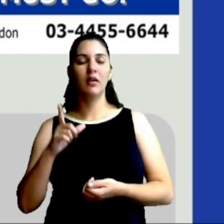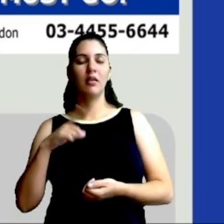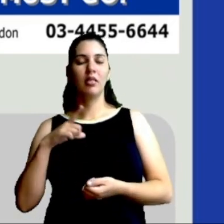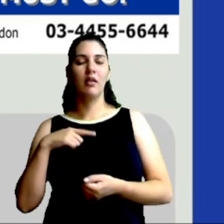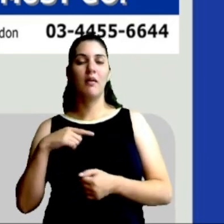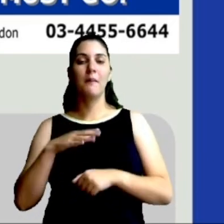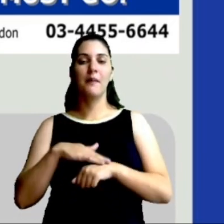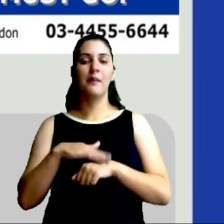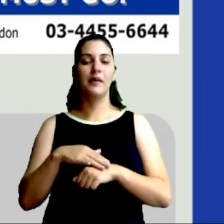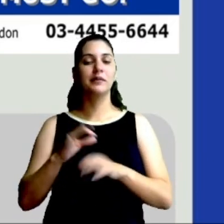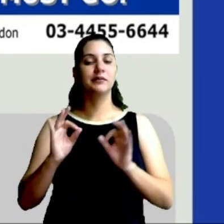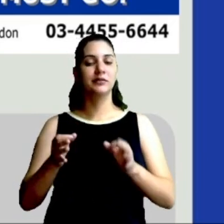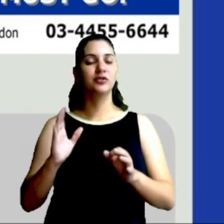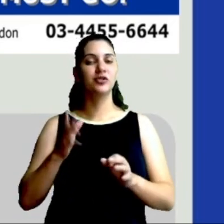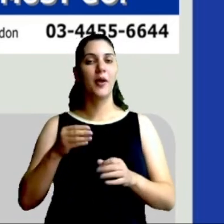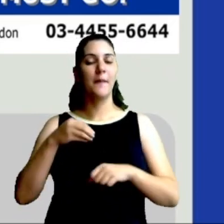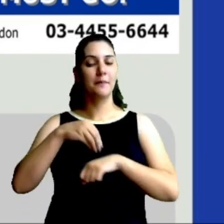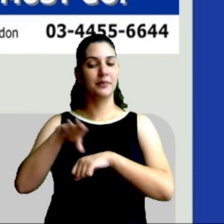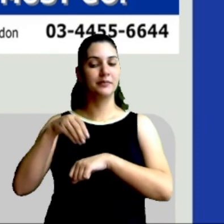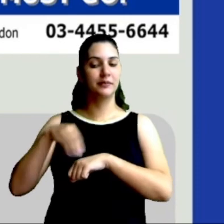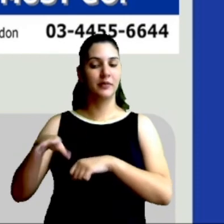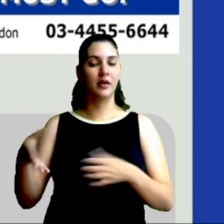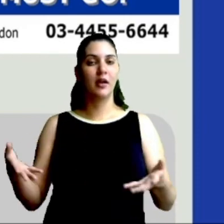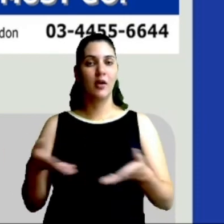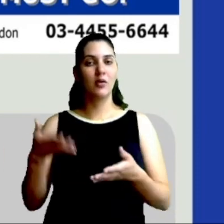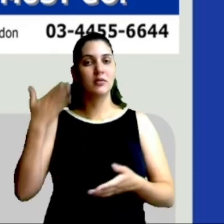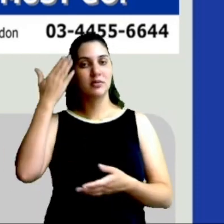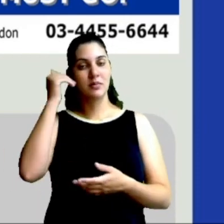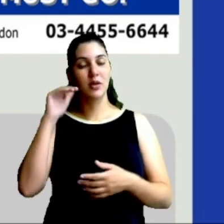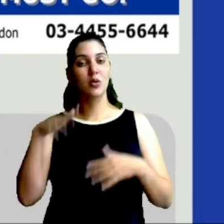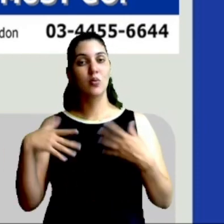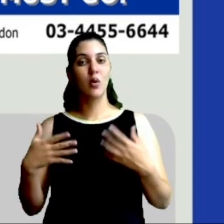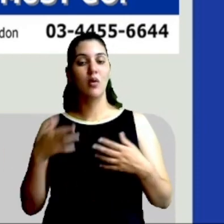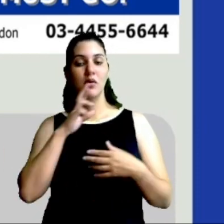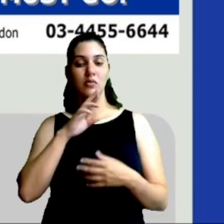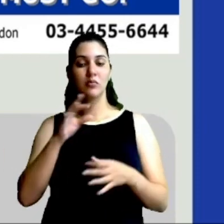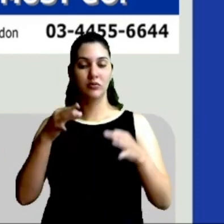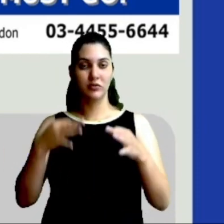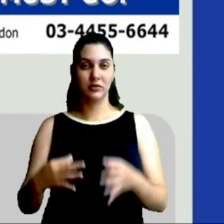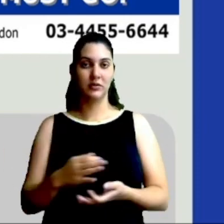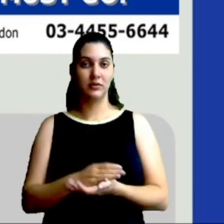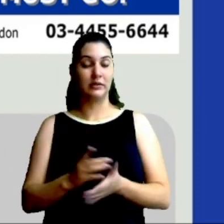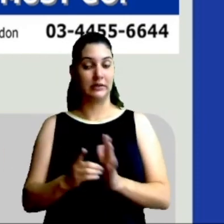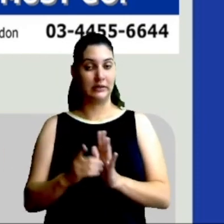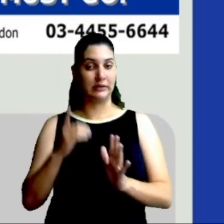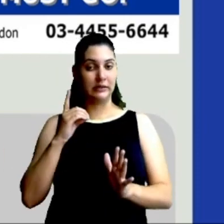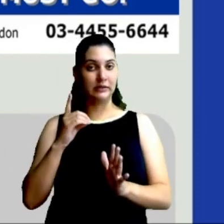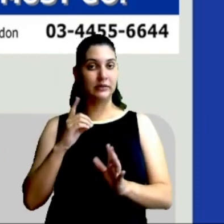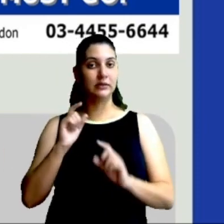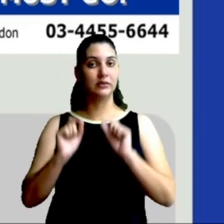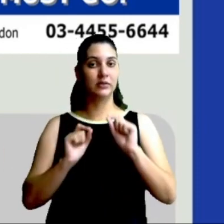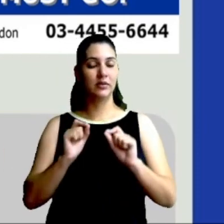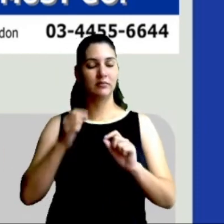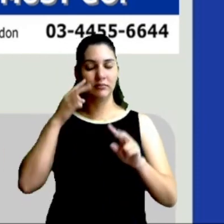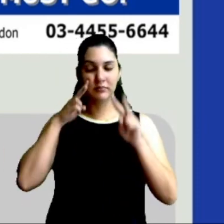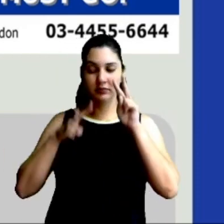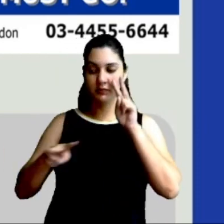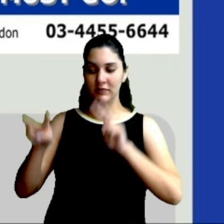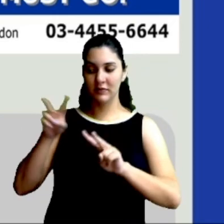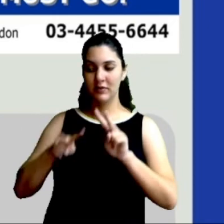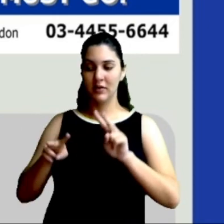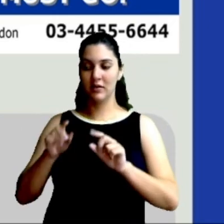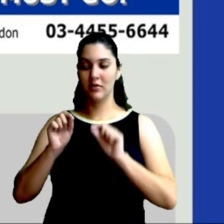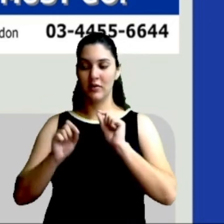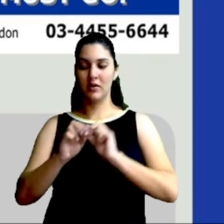suficiente, já dei as dicas também, então na hora da gente saber qual seria a resposta certa. Antes disso, observa,